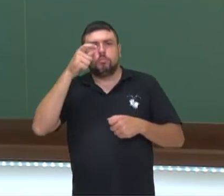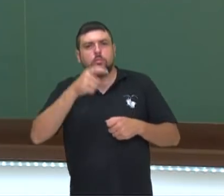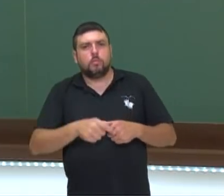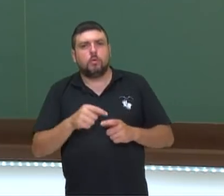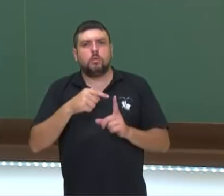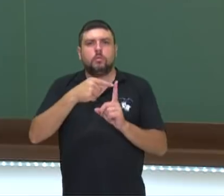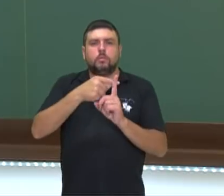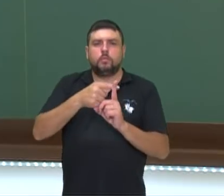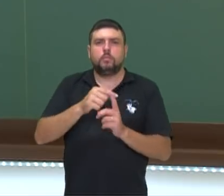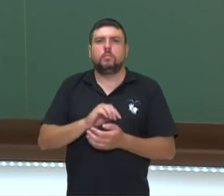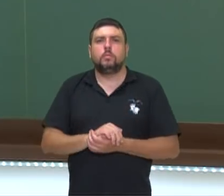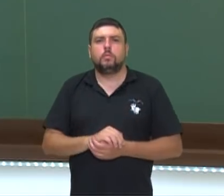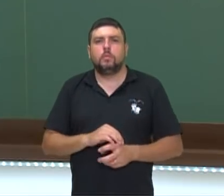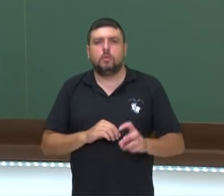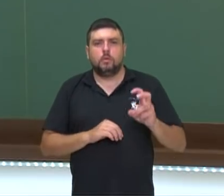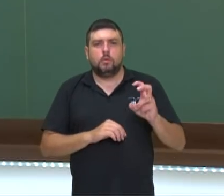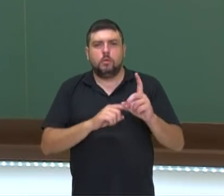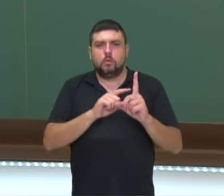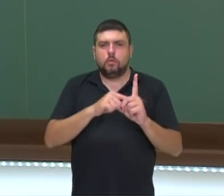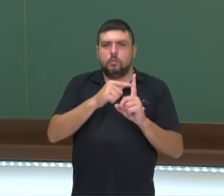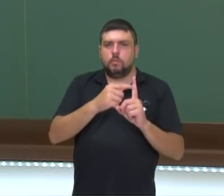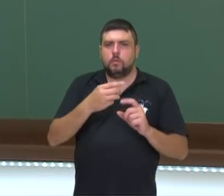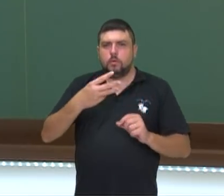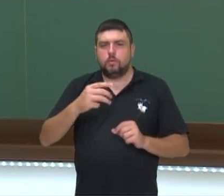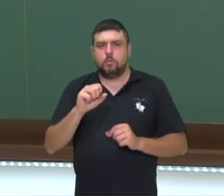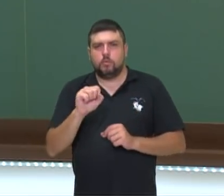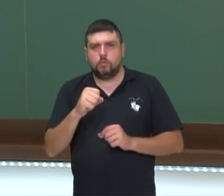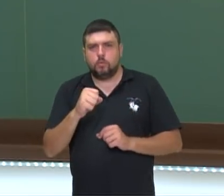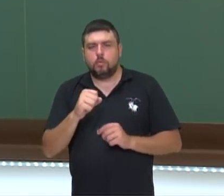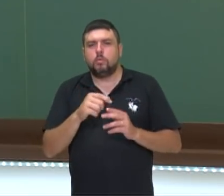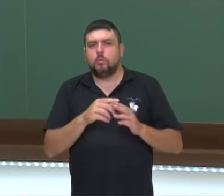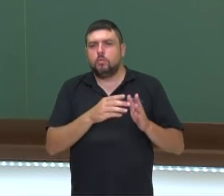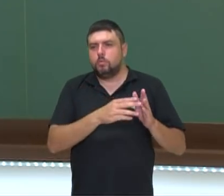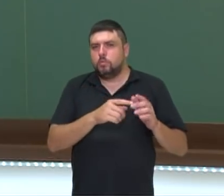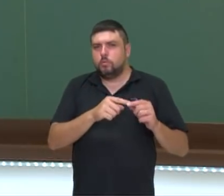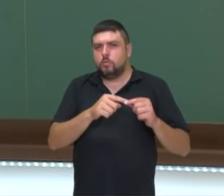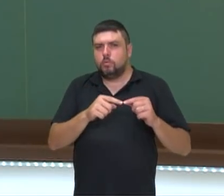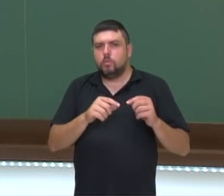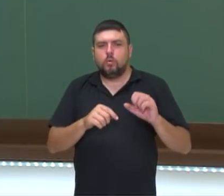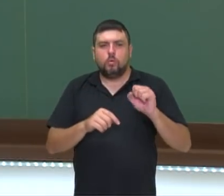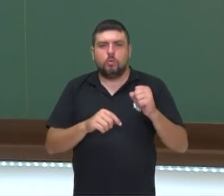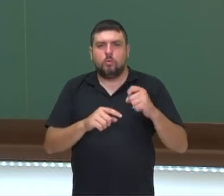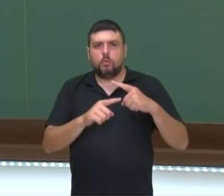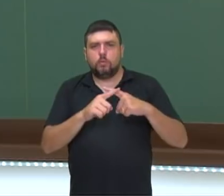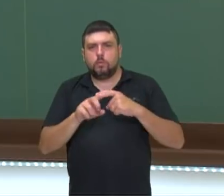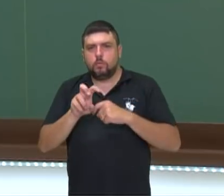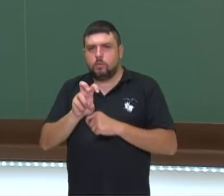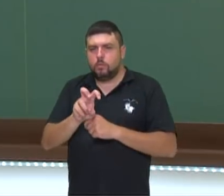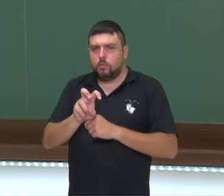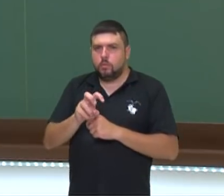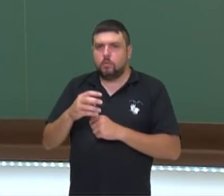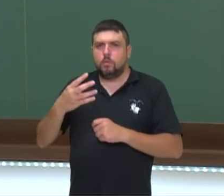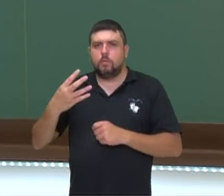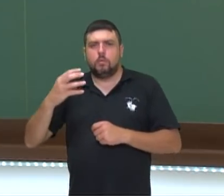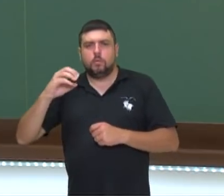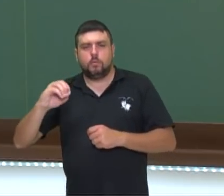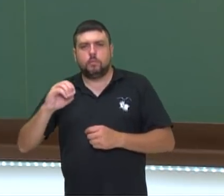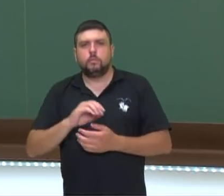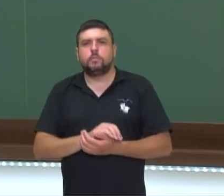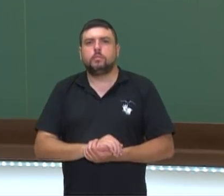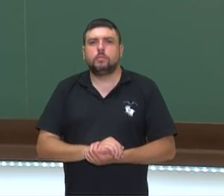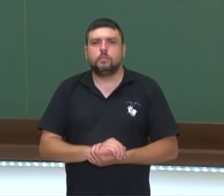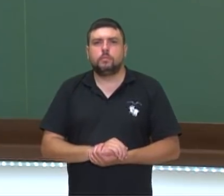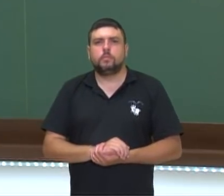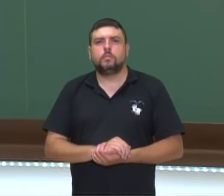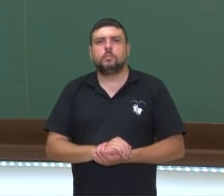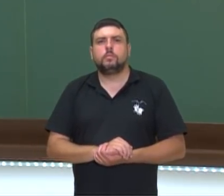seria 5 mais 3, 8, e o outro lado seria 5. 8 vezes 5, exatamente a solução que a gente queria,